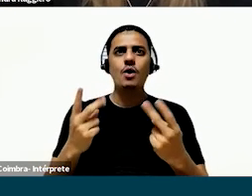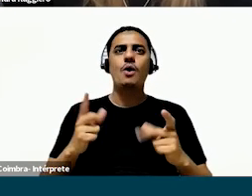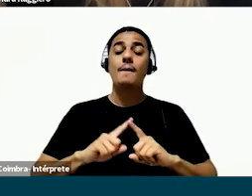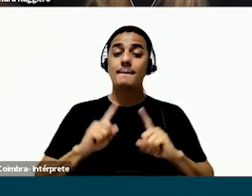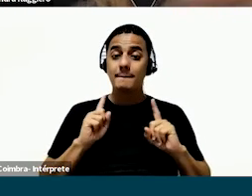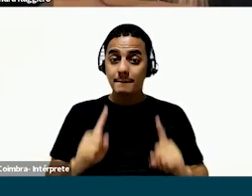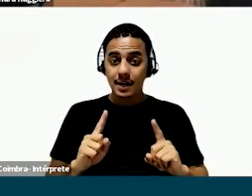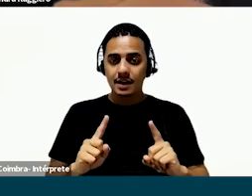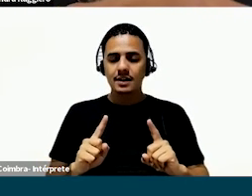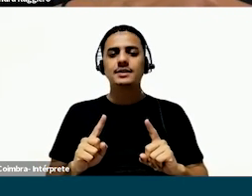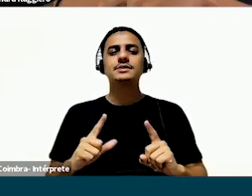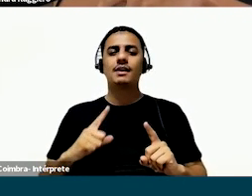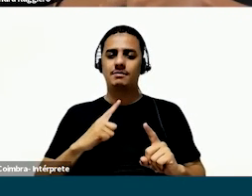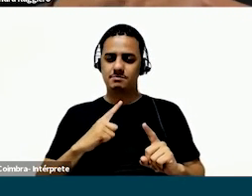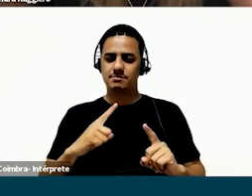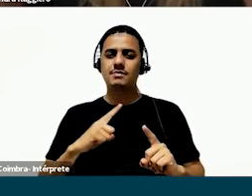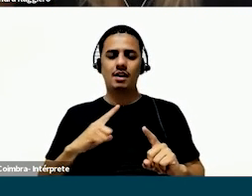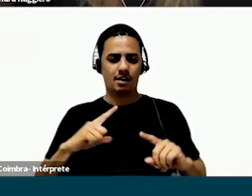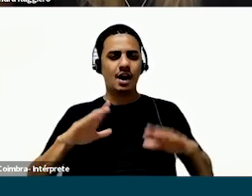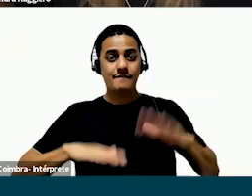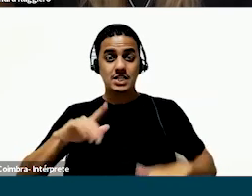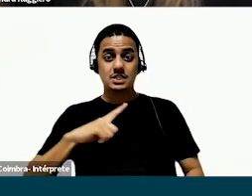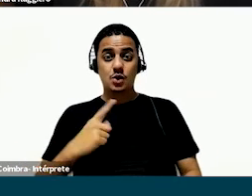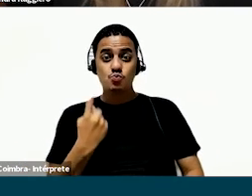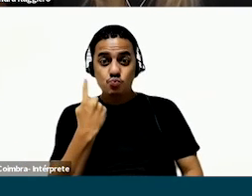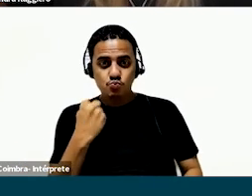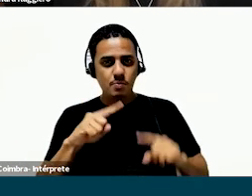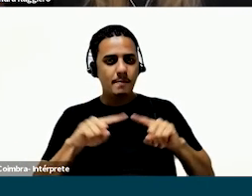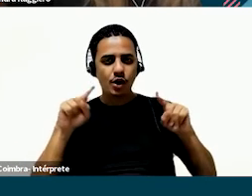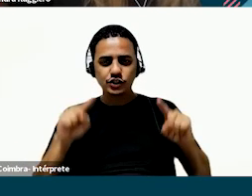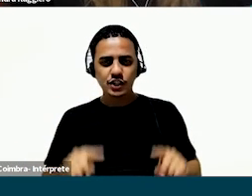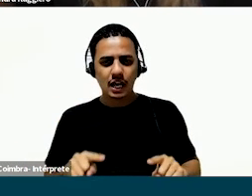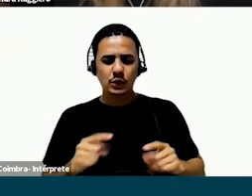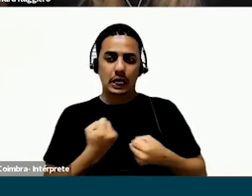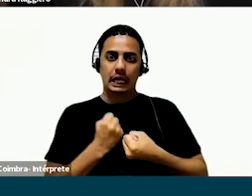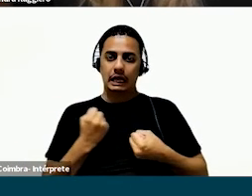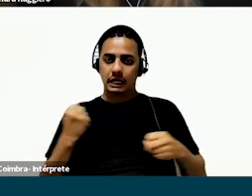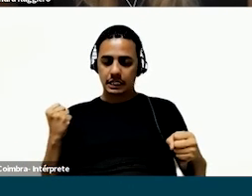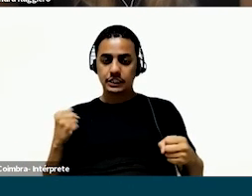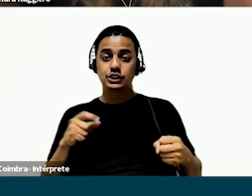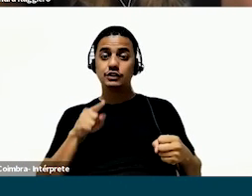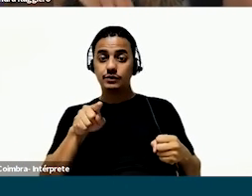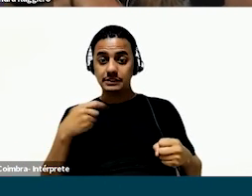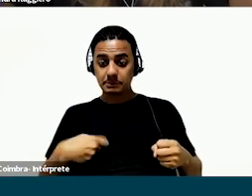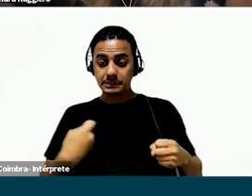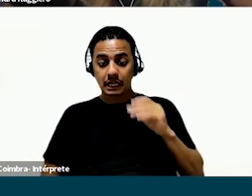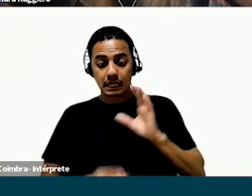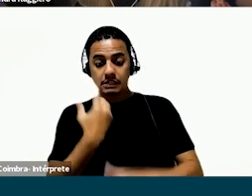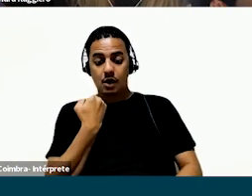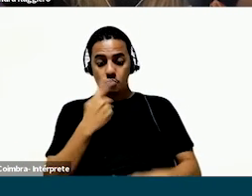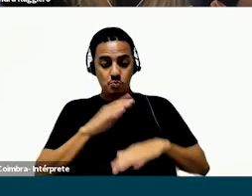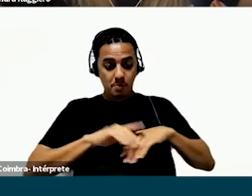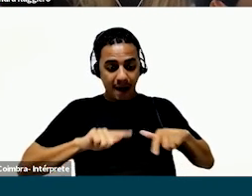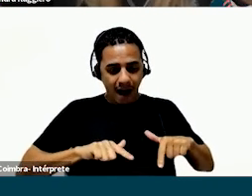valores. Mas é possível ter um projeto de grande porte, né, onde você precisa, talvez, gerar